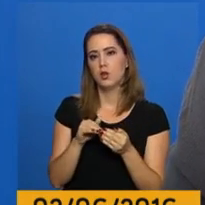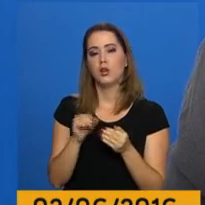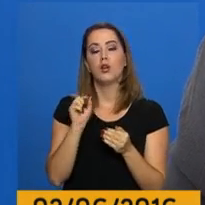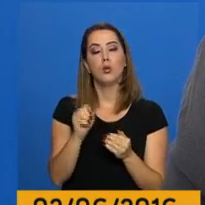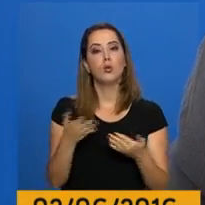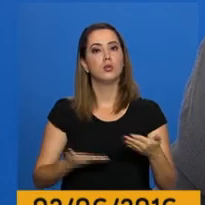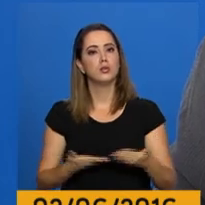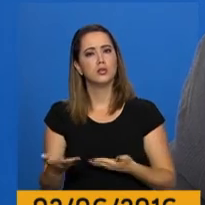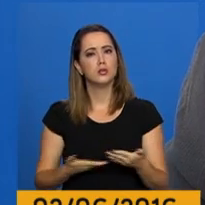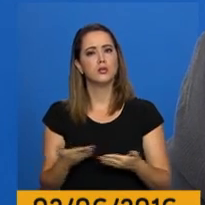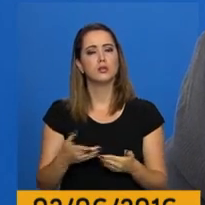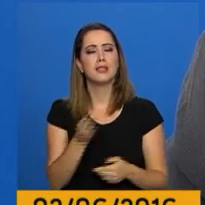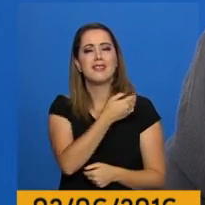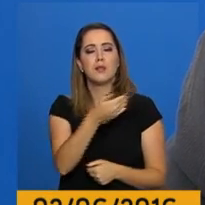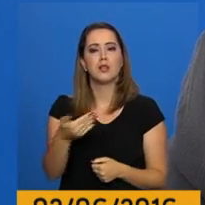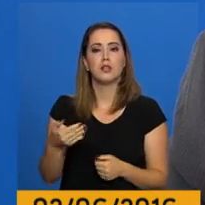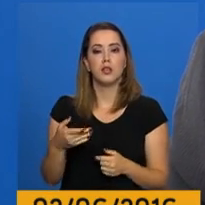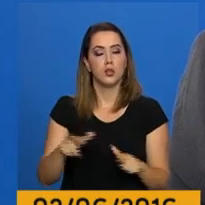eles paguem, digamos,